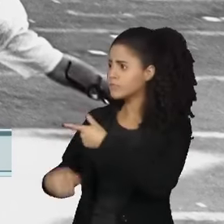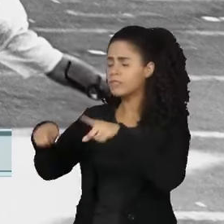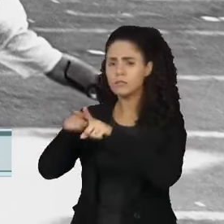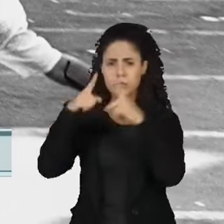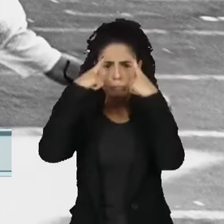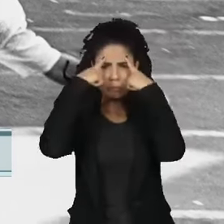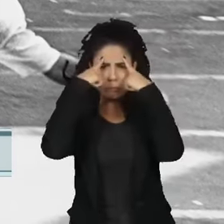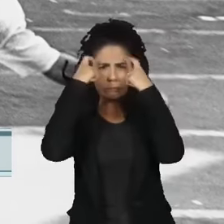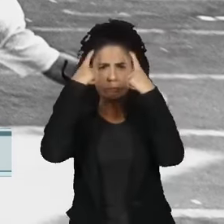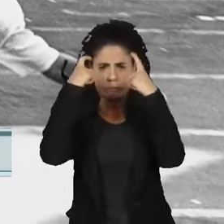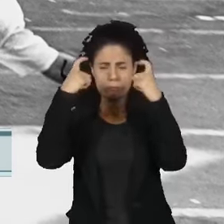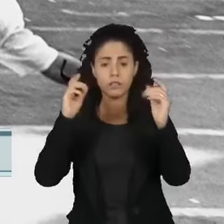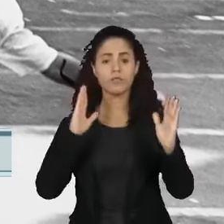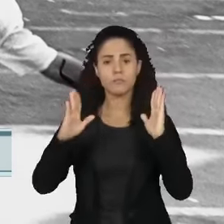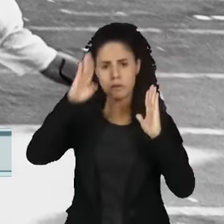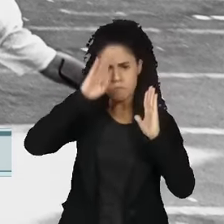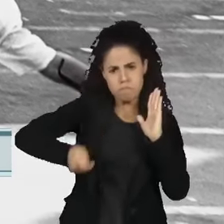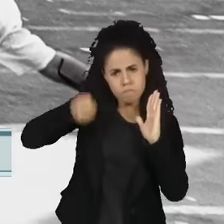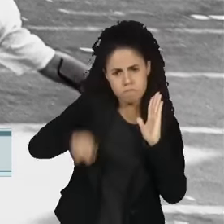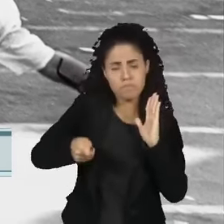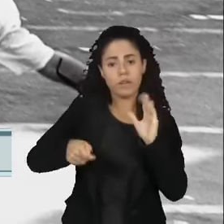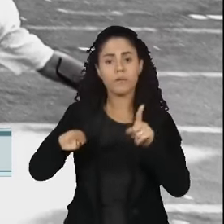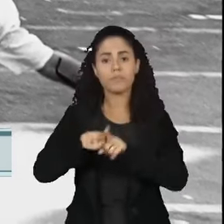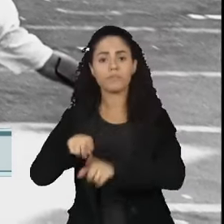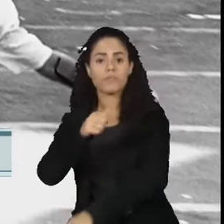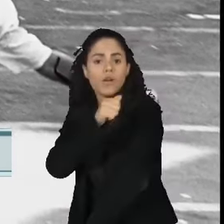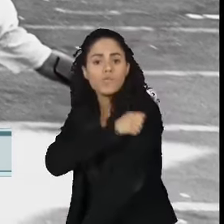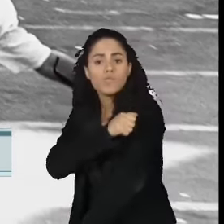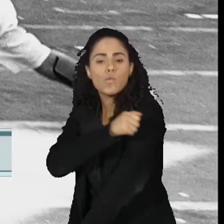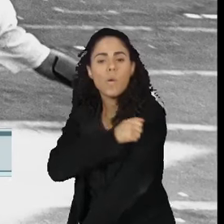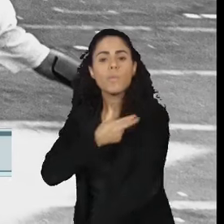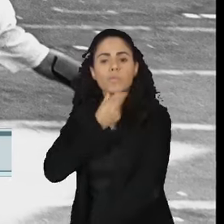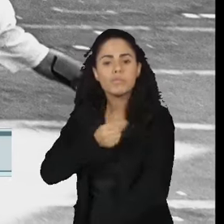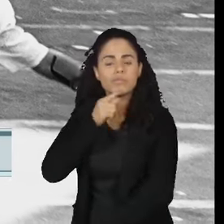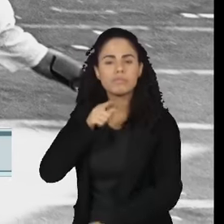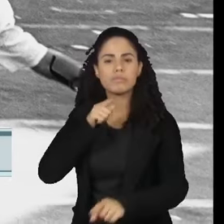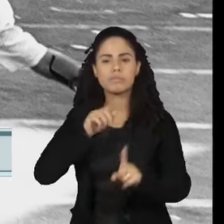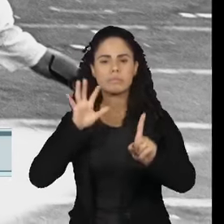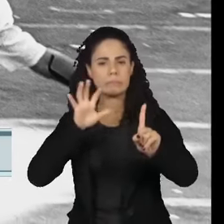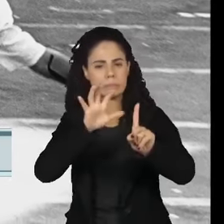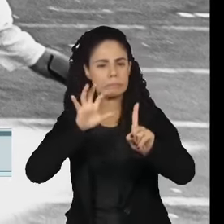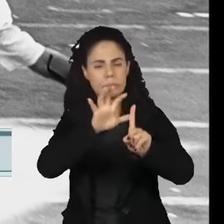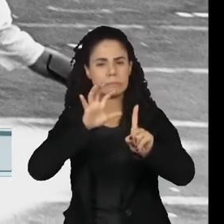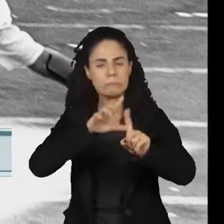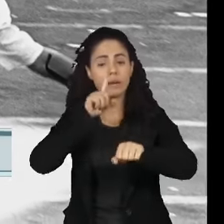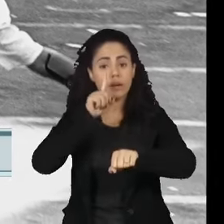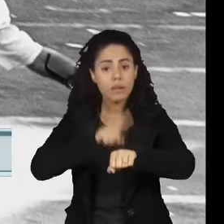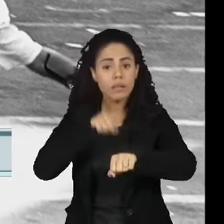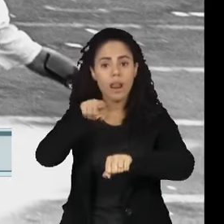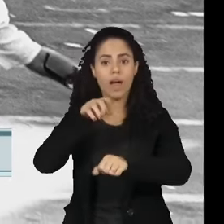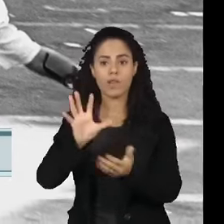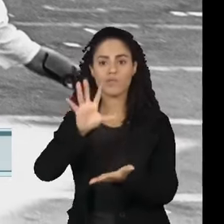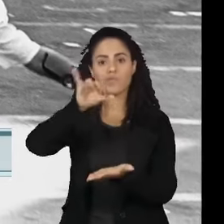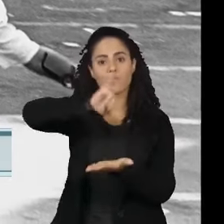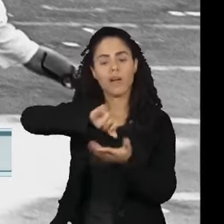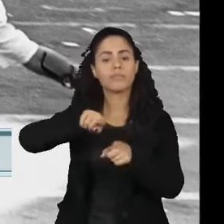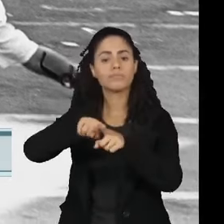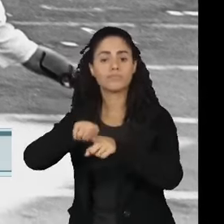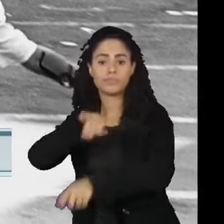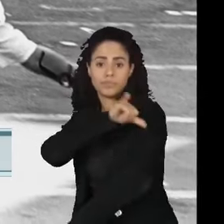violência do regime militar é a do Estudante perseguido durante uma manifestação no centro do Rio de Janeiro